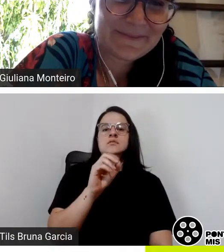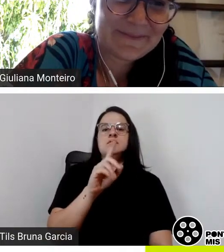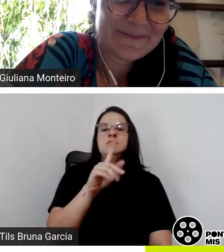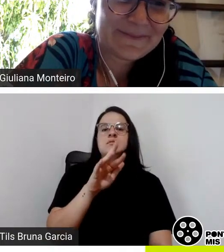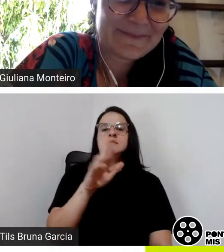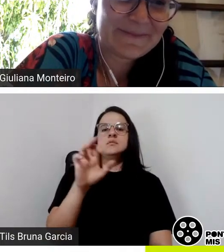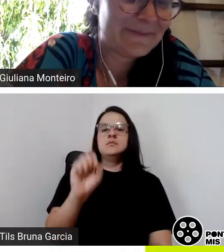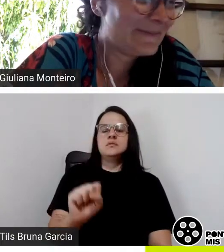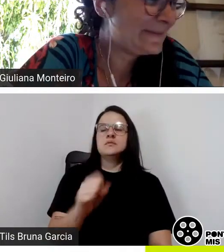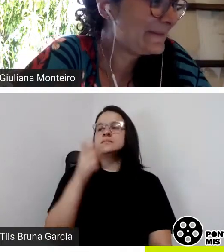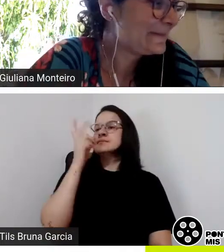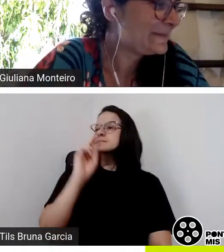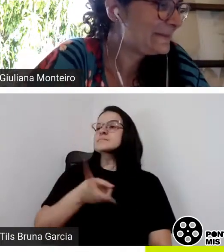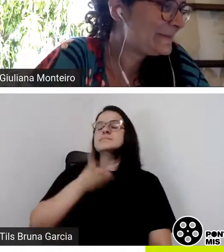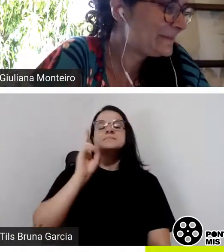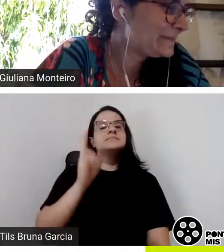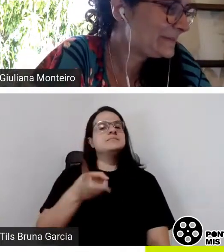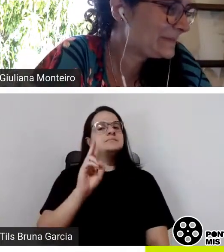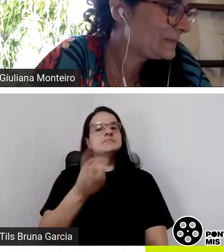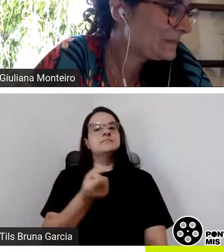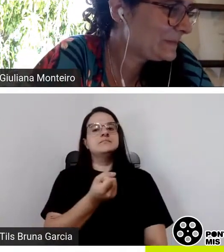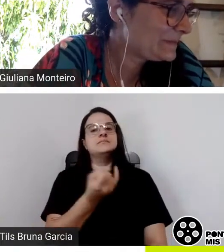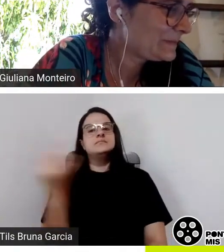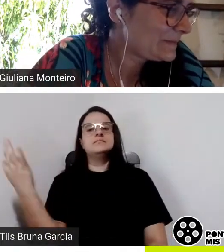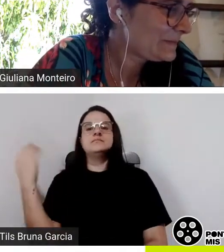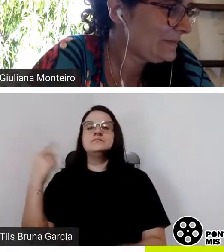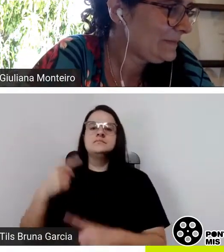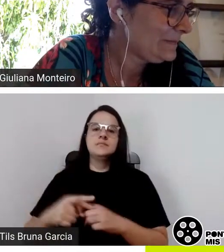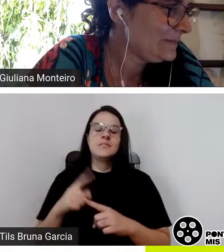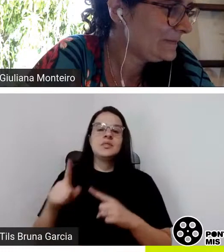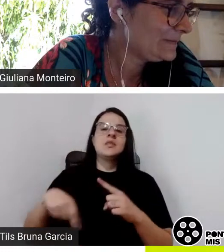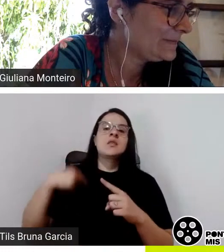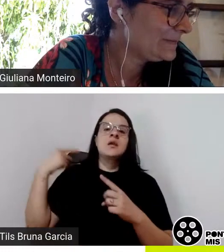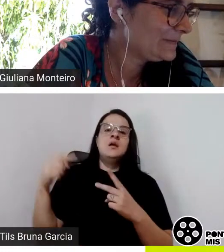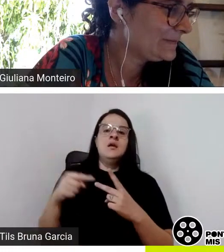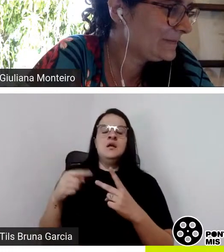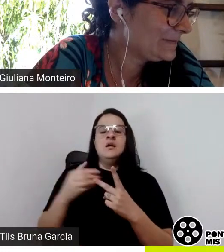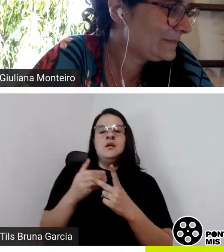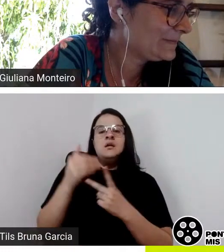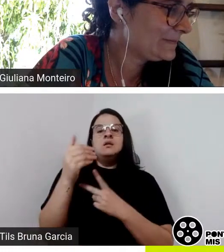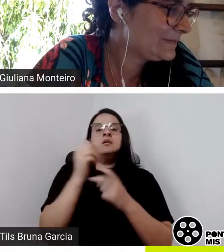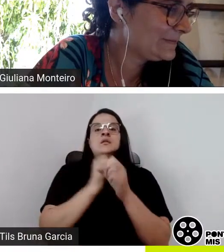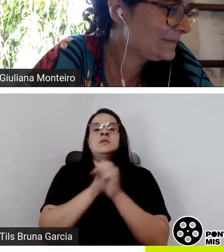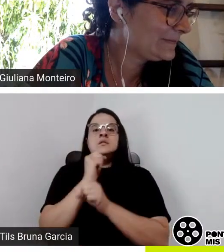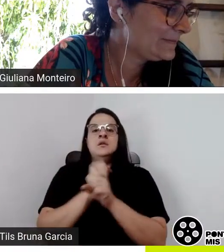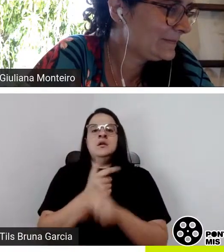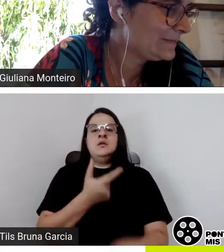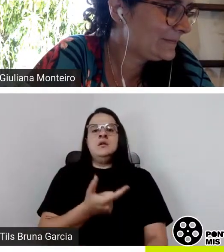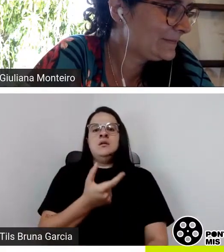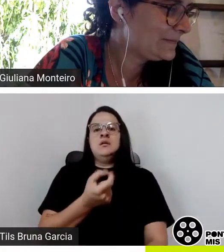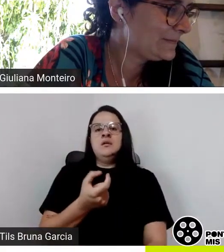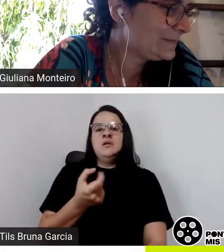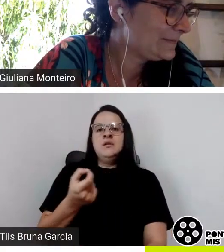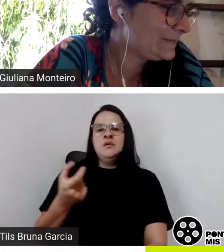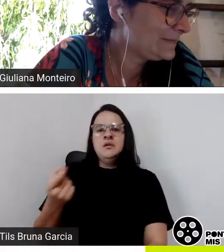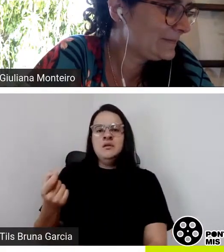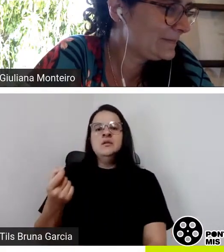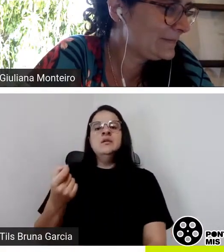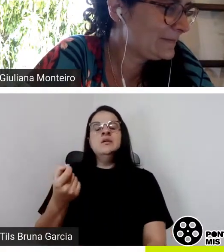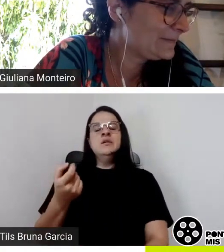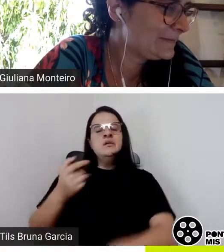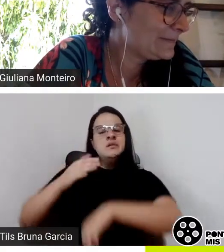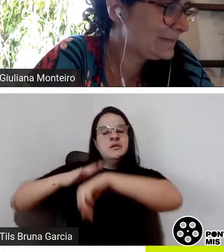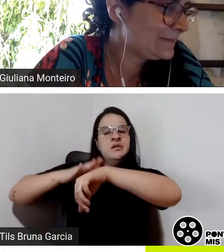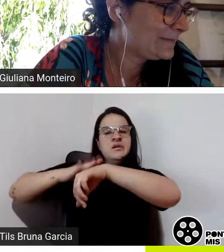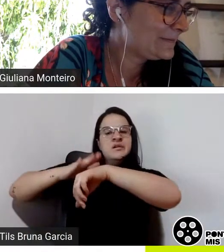escola começava as aulas da escola, então revi muitas vezes, e aí depois lá no começo dos anos 2000,